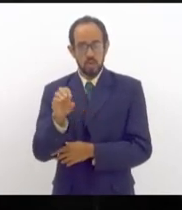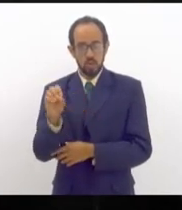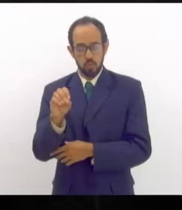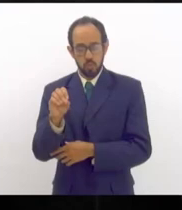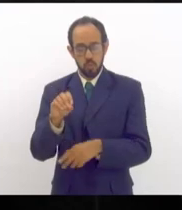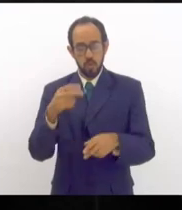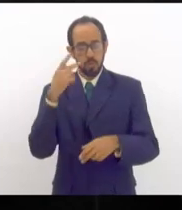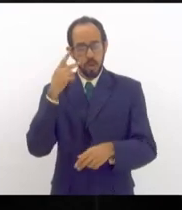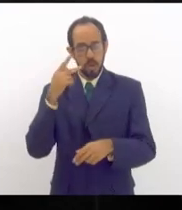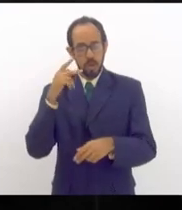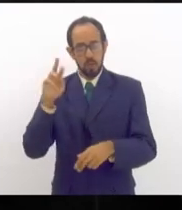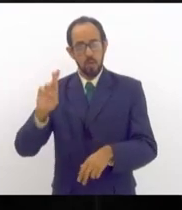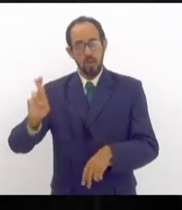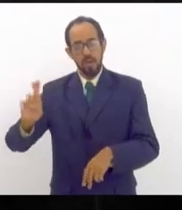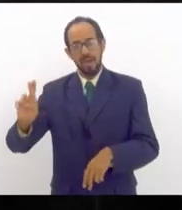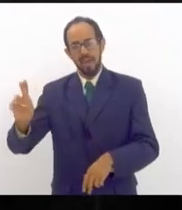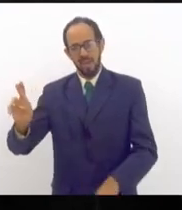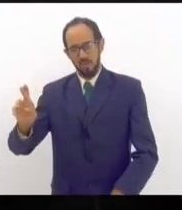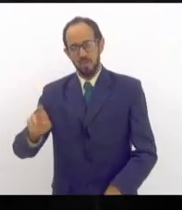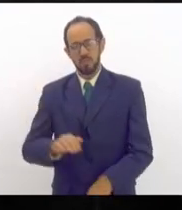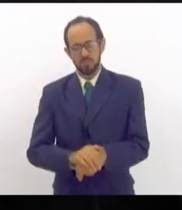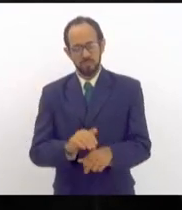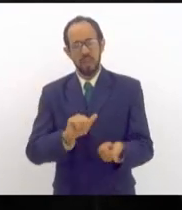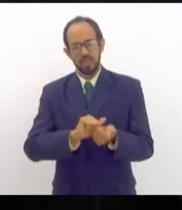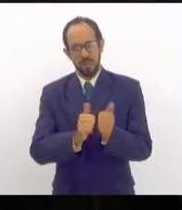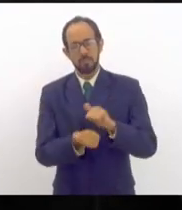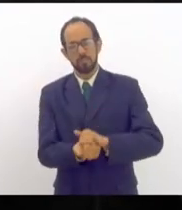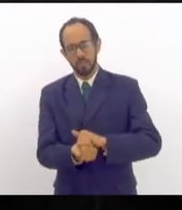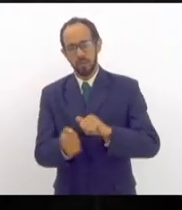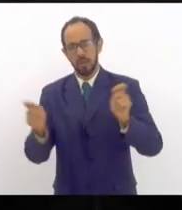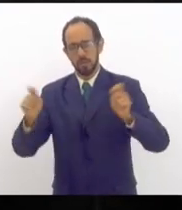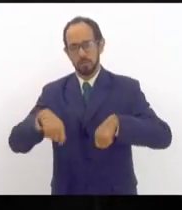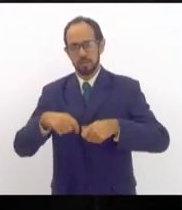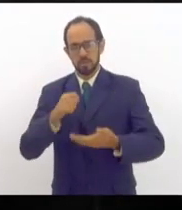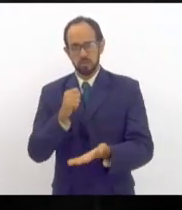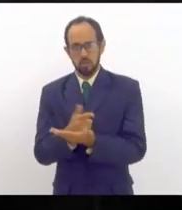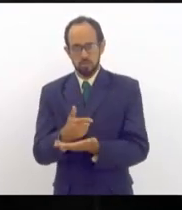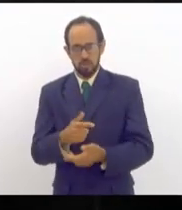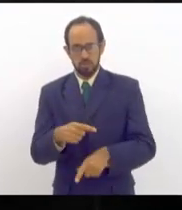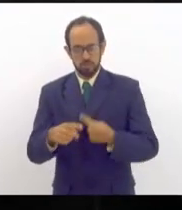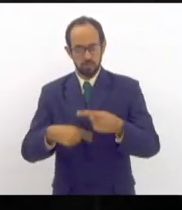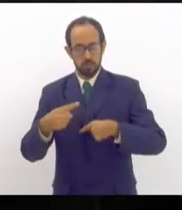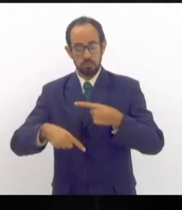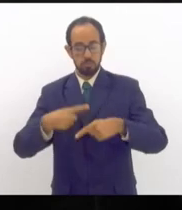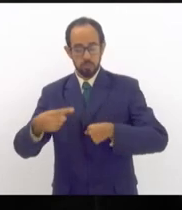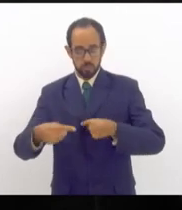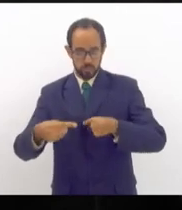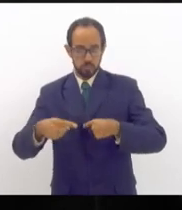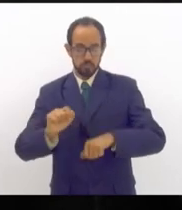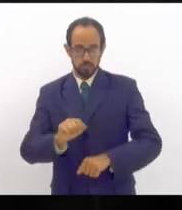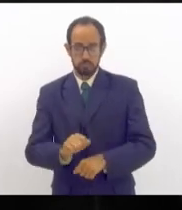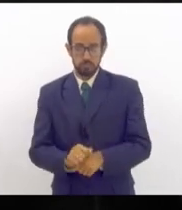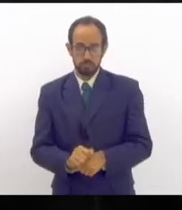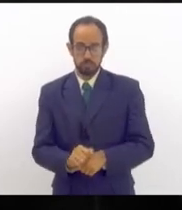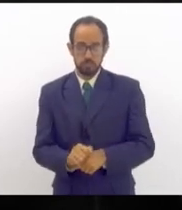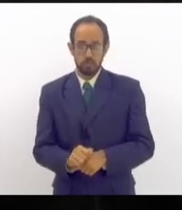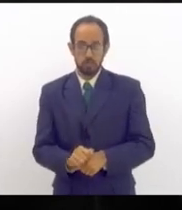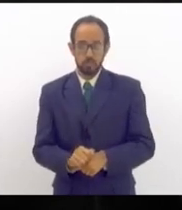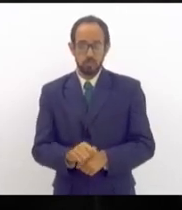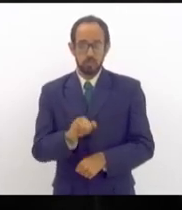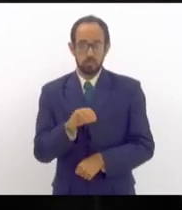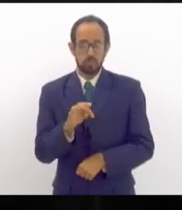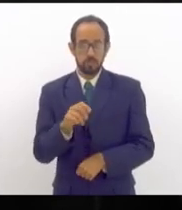adaptando o poder de compra e posteriormente depois do